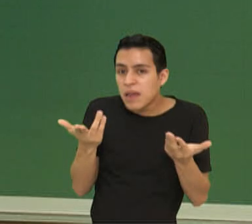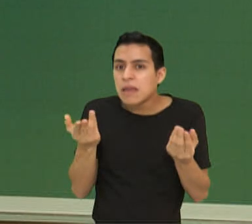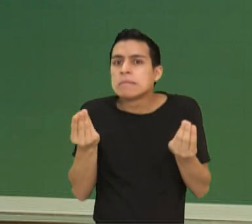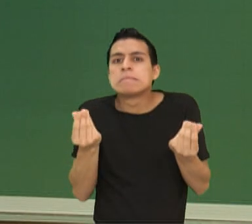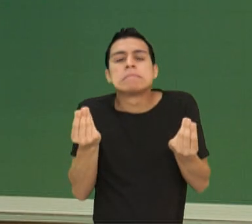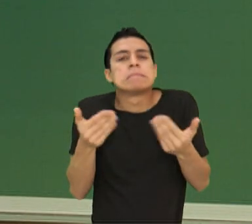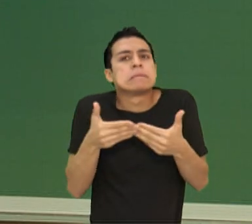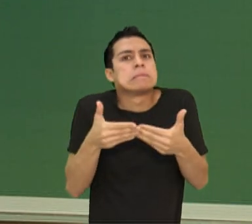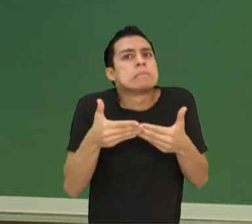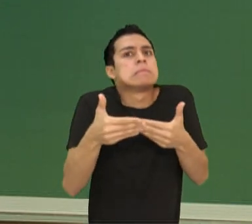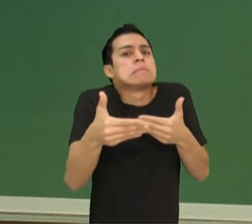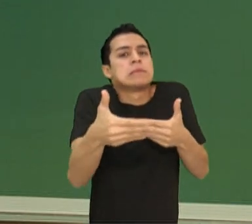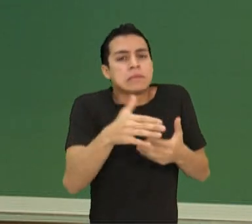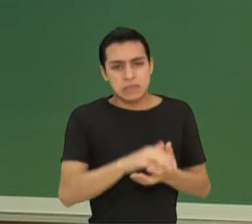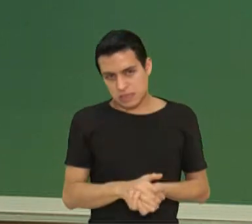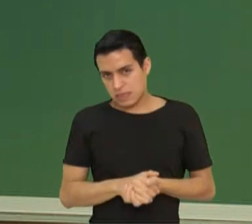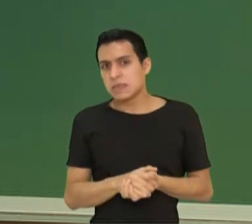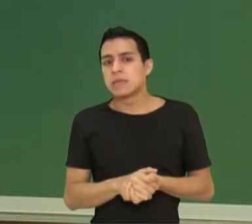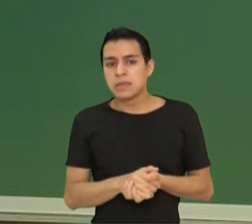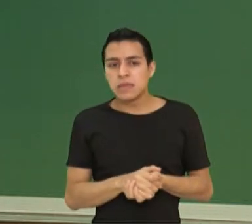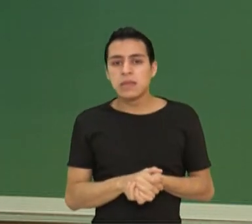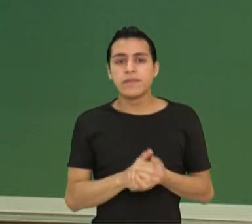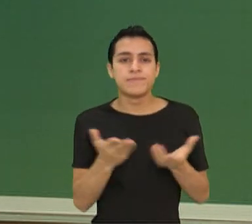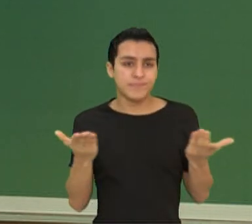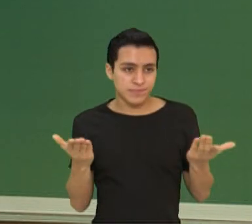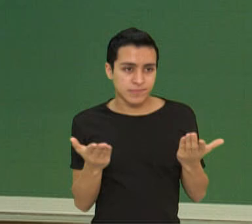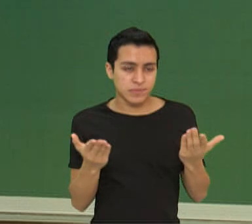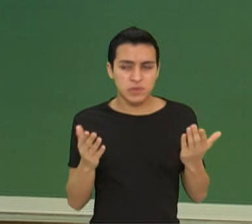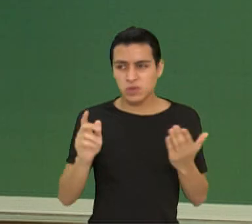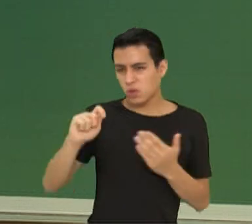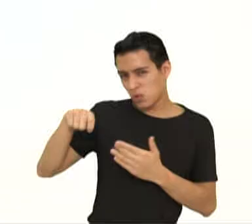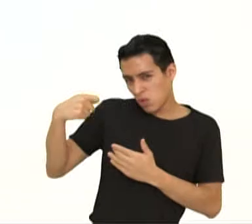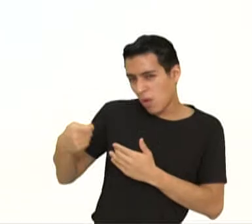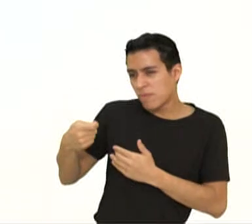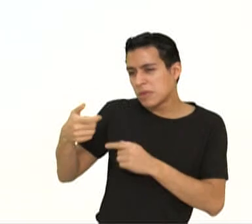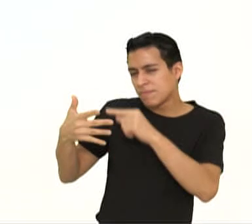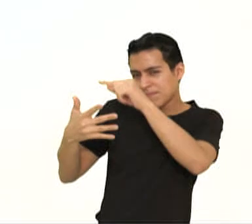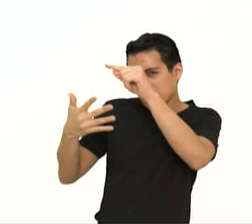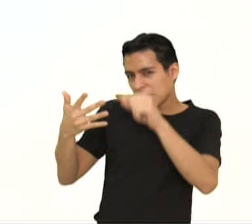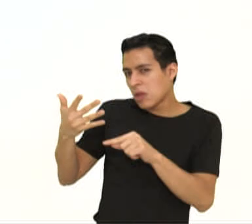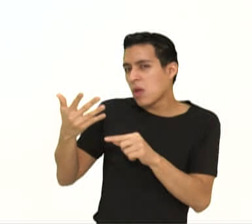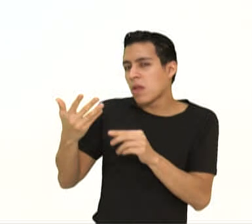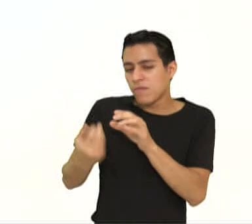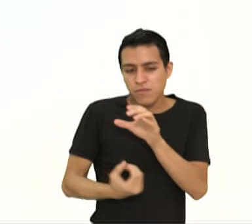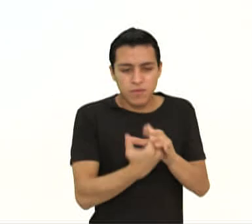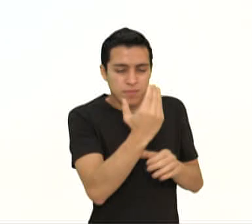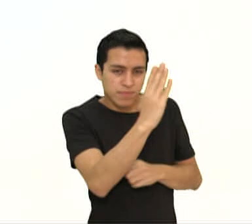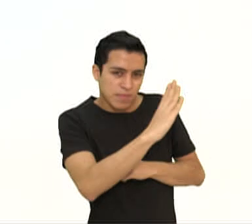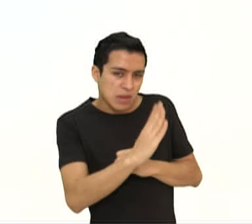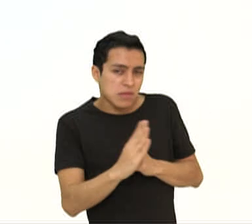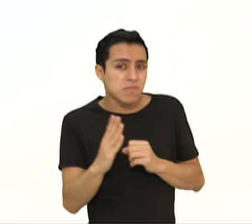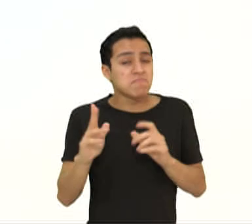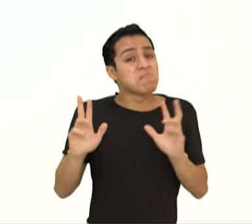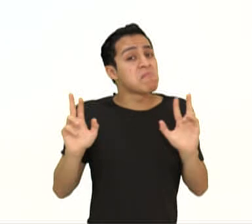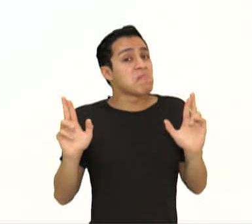remoto. Vamos lá. Acerca das expectativas quanto à formação do Brasil, a